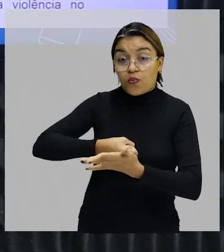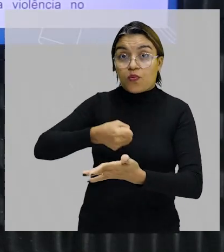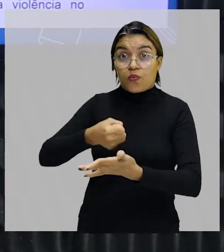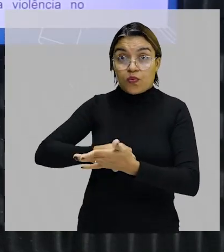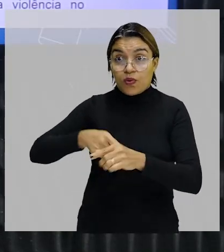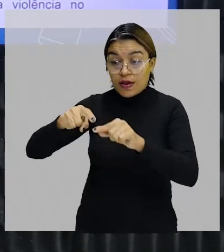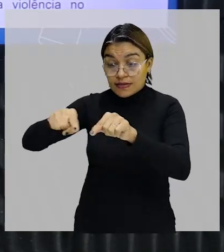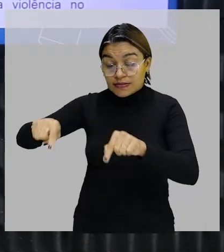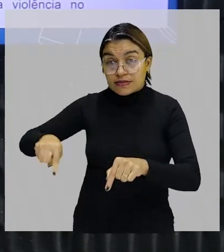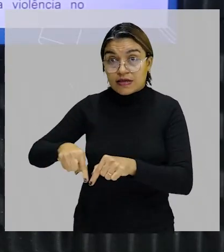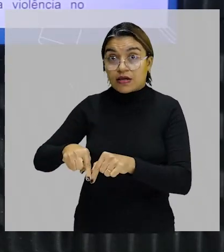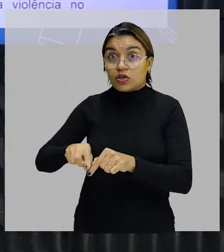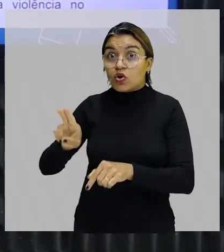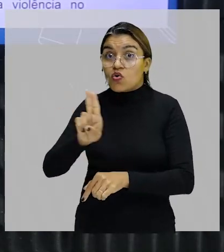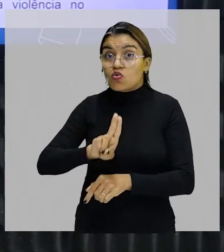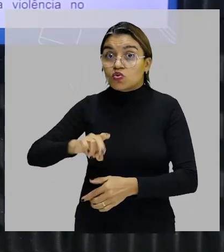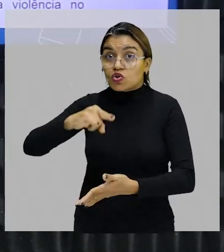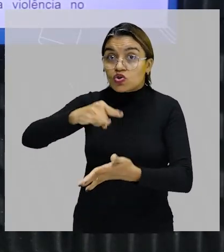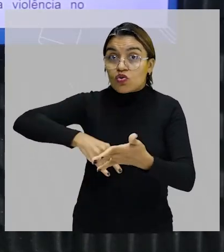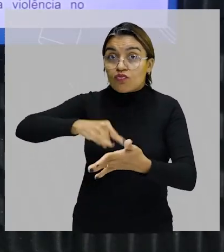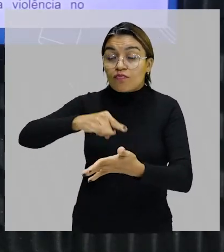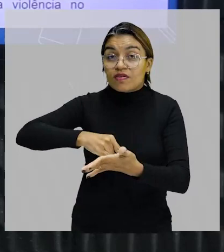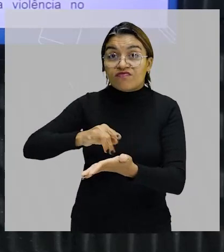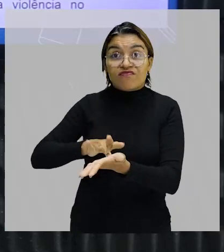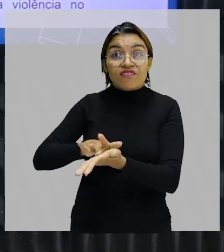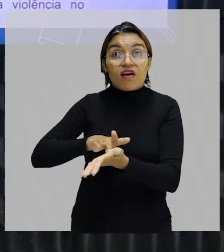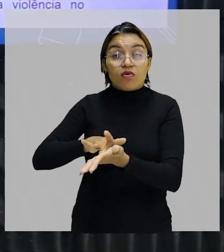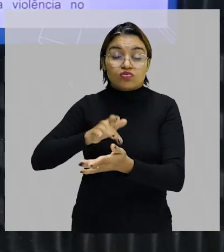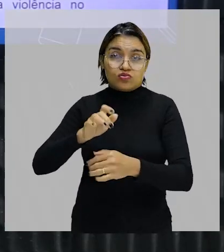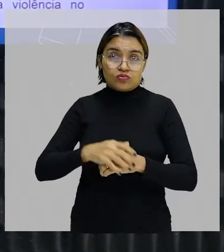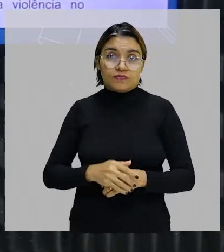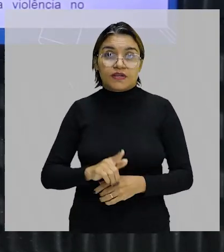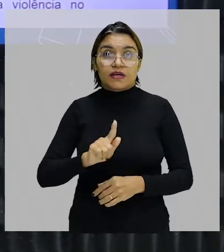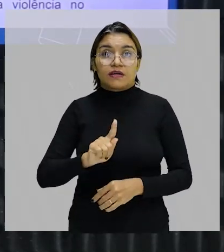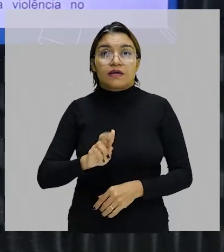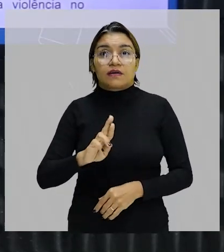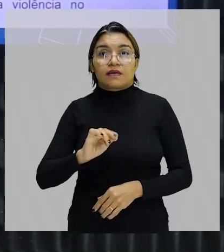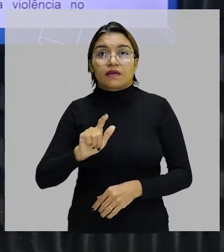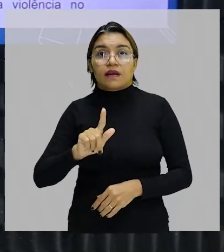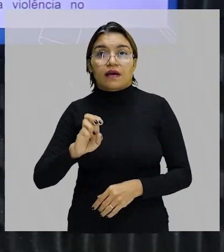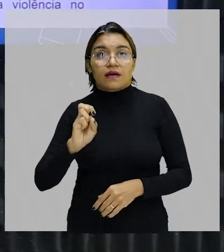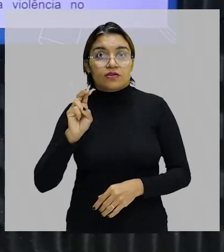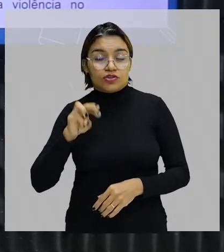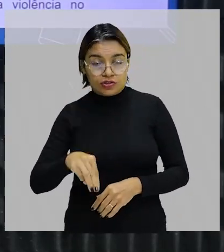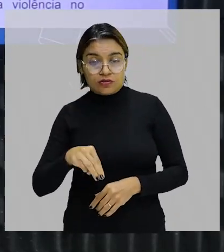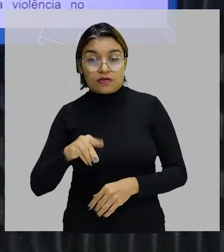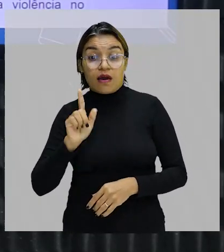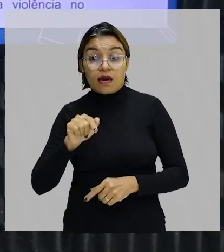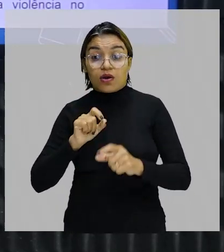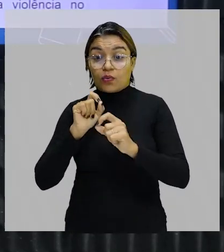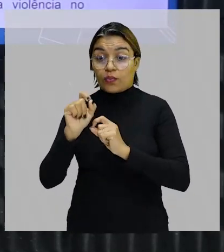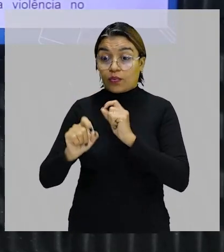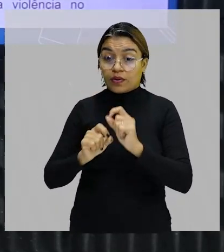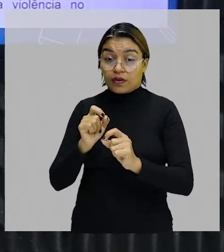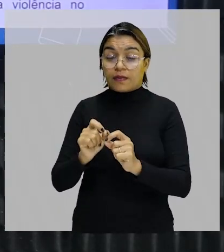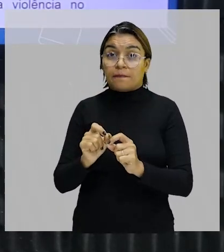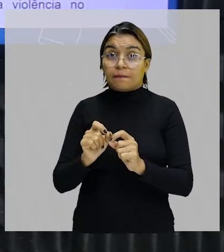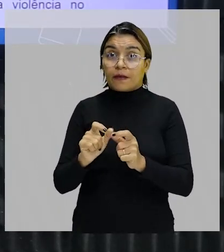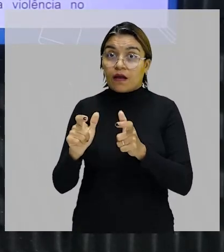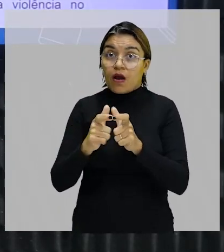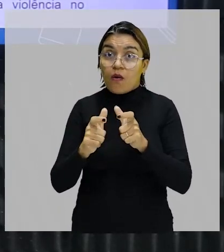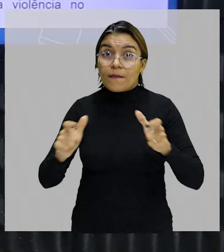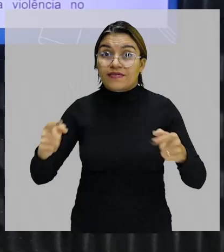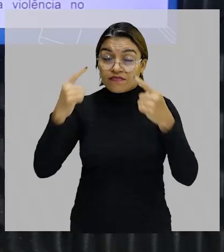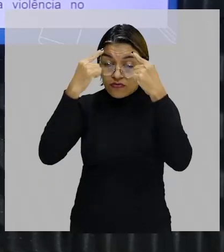utilizando documentos falsos, tá certo? A grilagem ela está diretamente atrelada ao aumento da violência